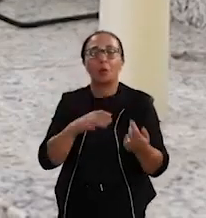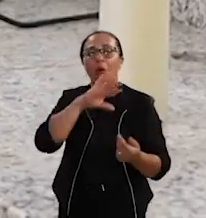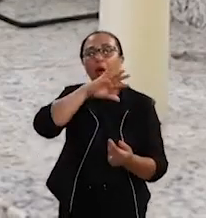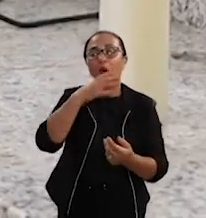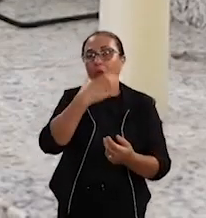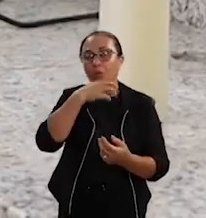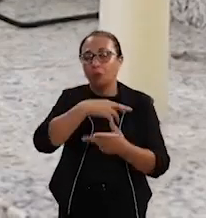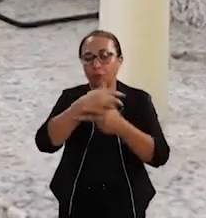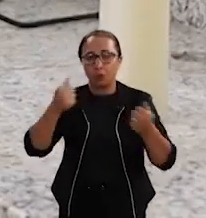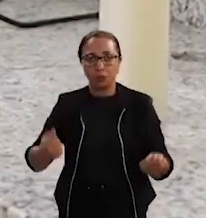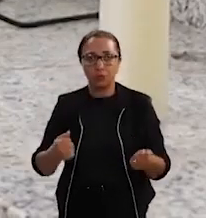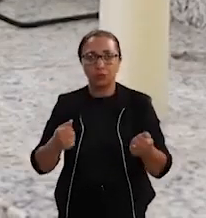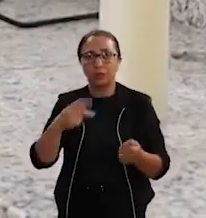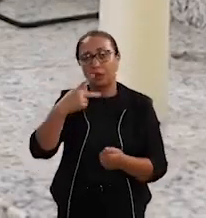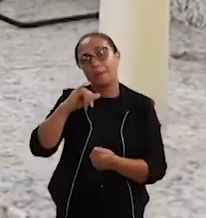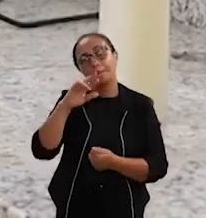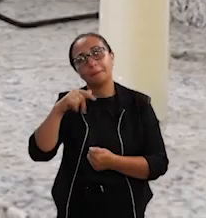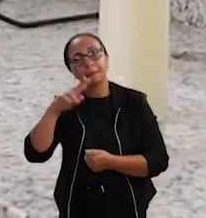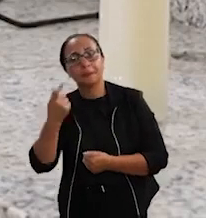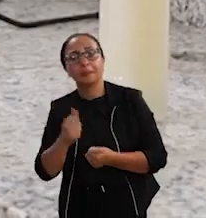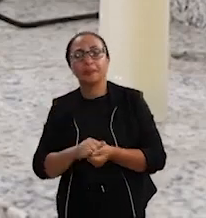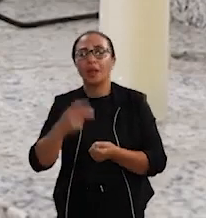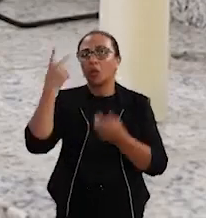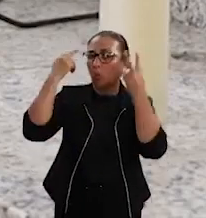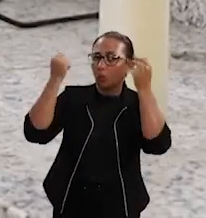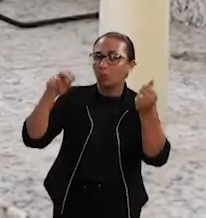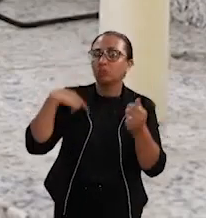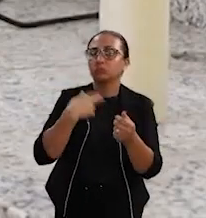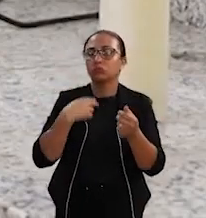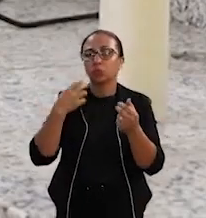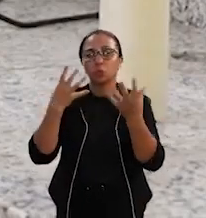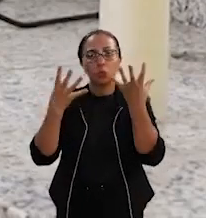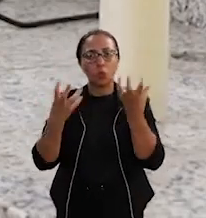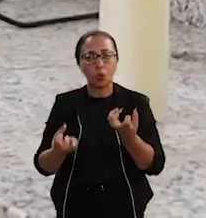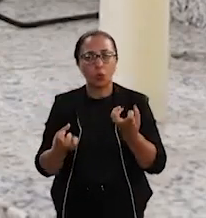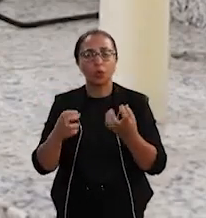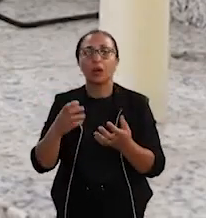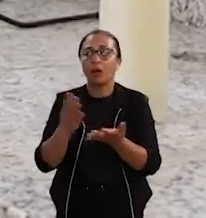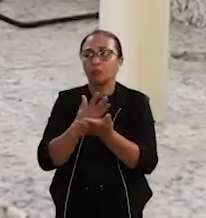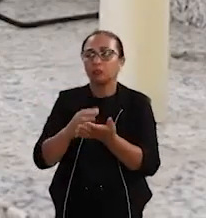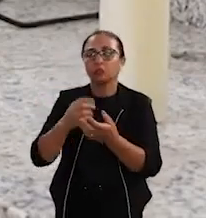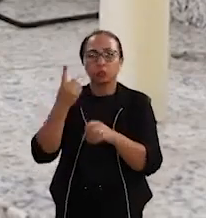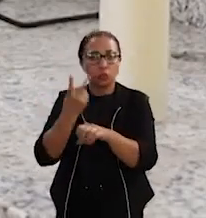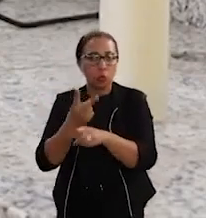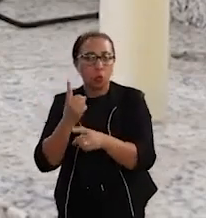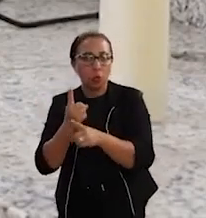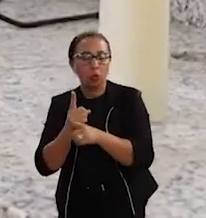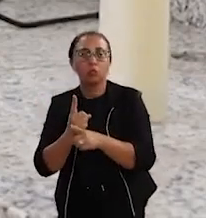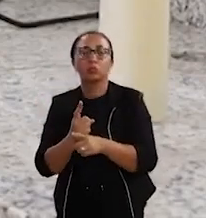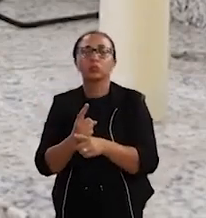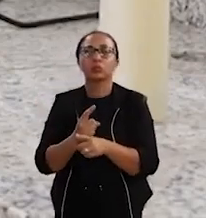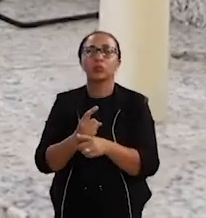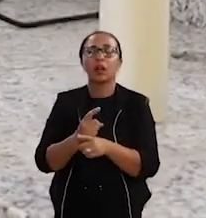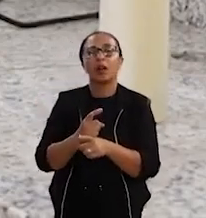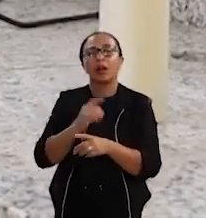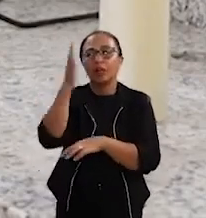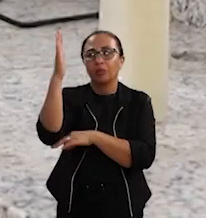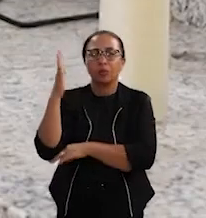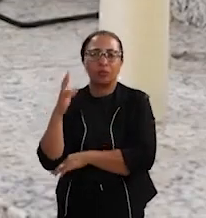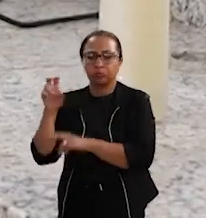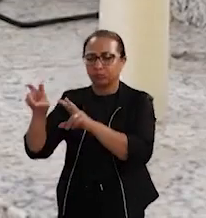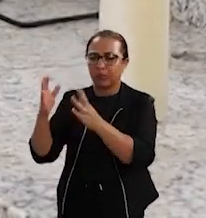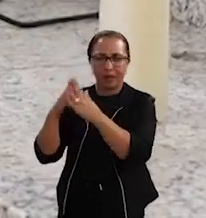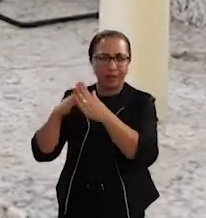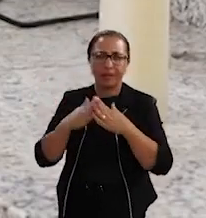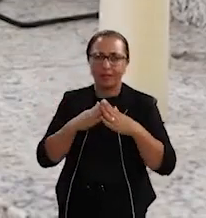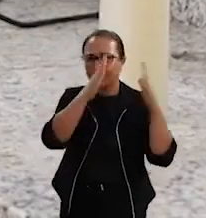que a pinha está é comum no nosso sertão, às vezes você encontra no